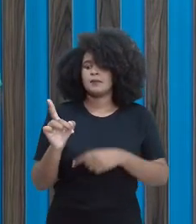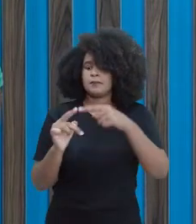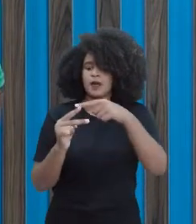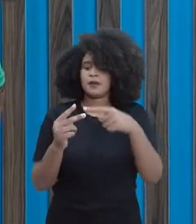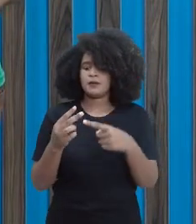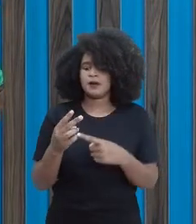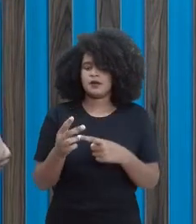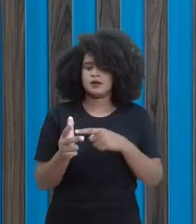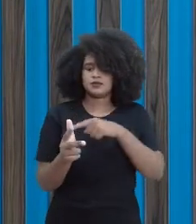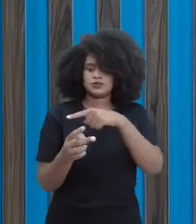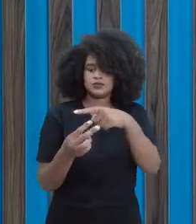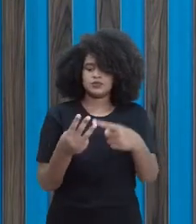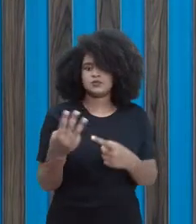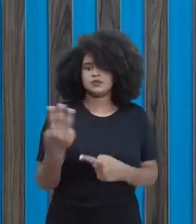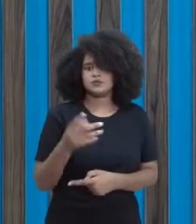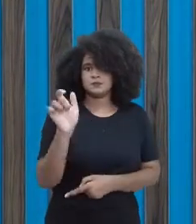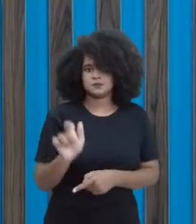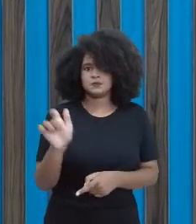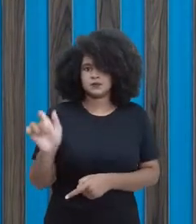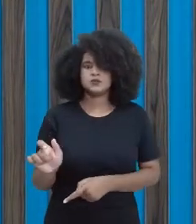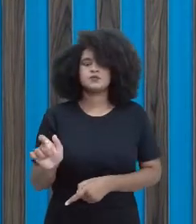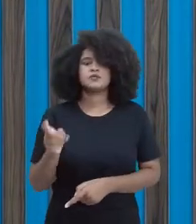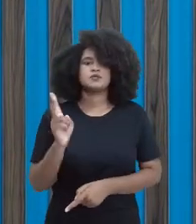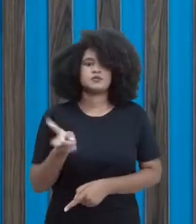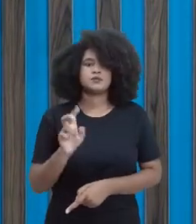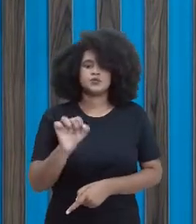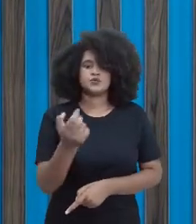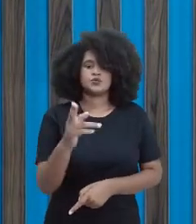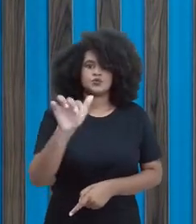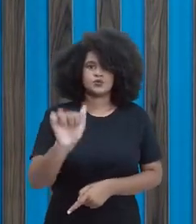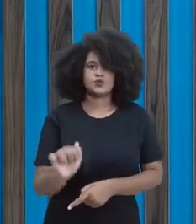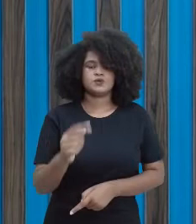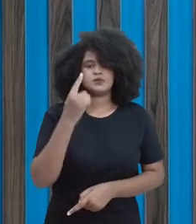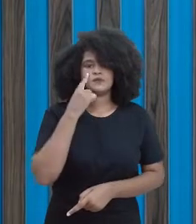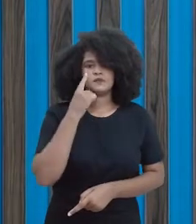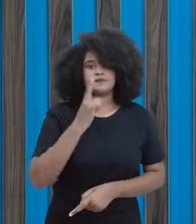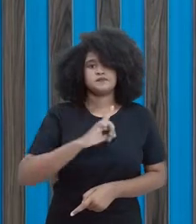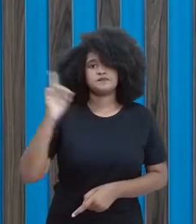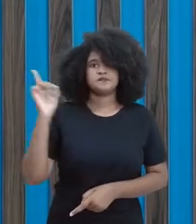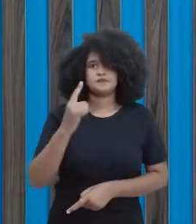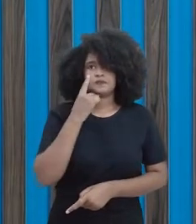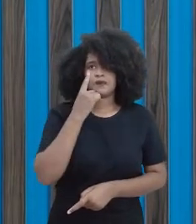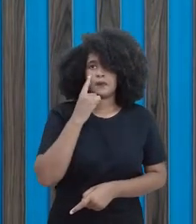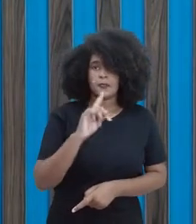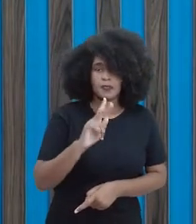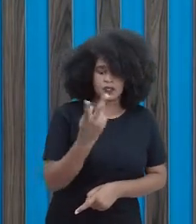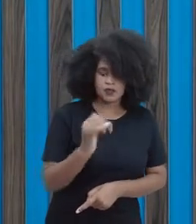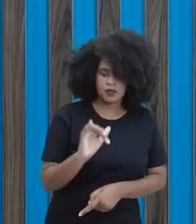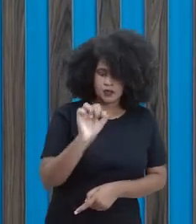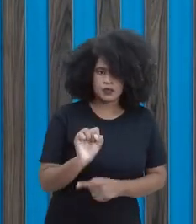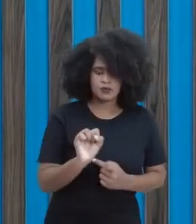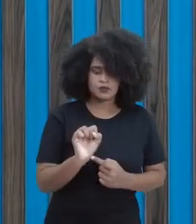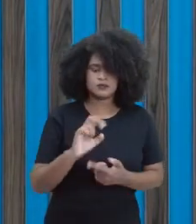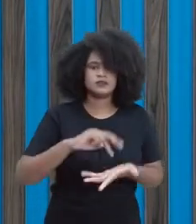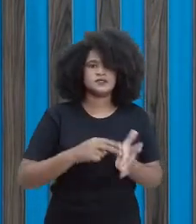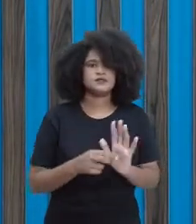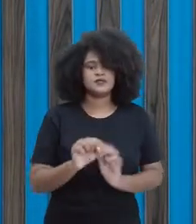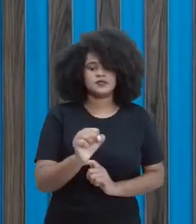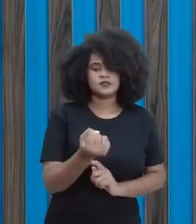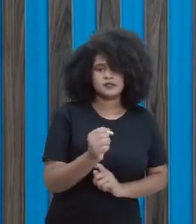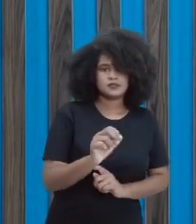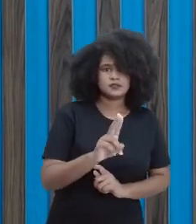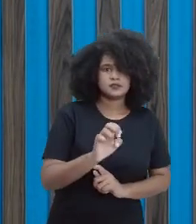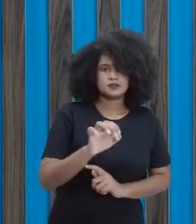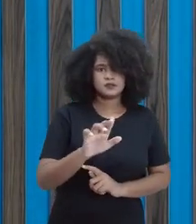pessoa, certo? Então, aqui, ó, his mother, ou seja, esse his tanto pode ser seu, sua, como